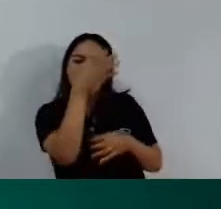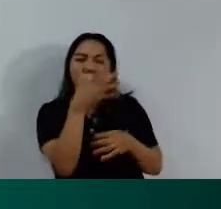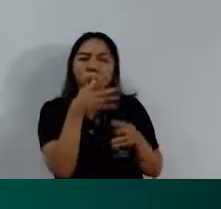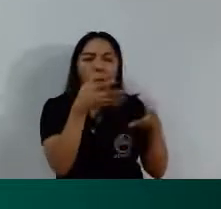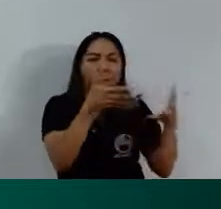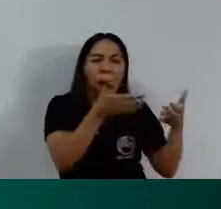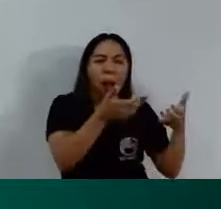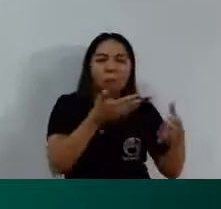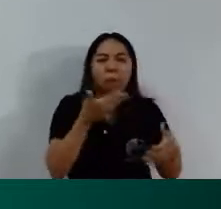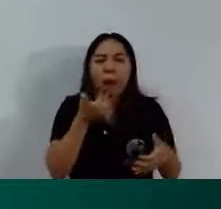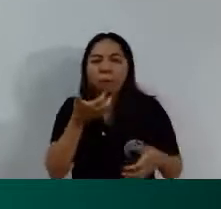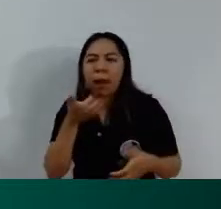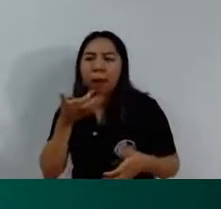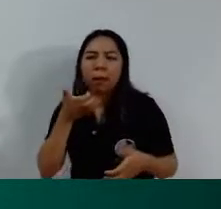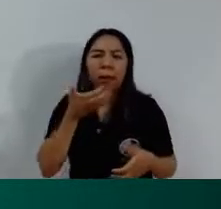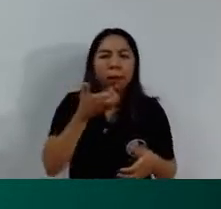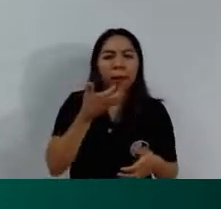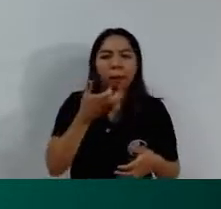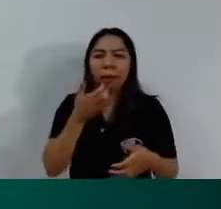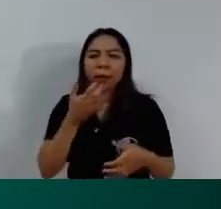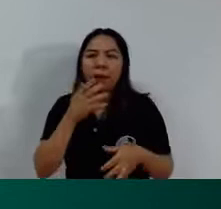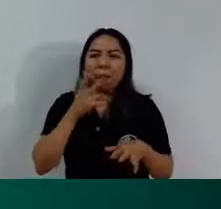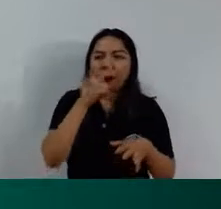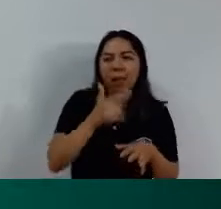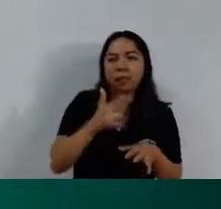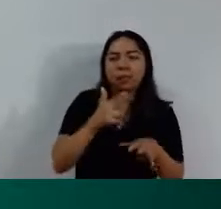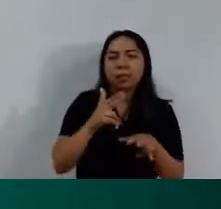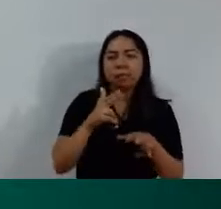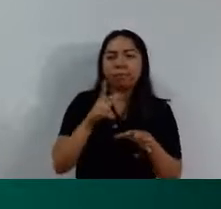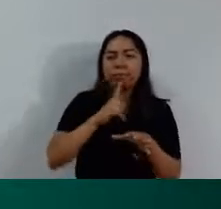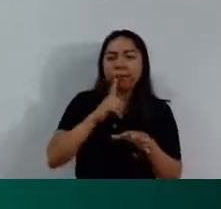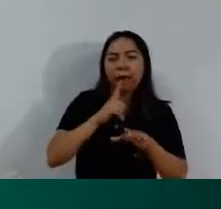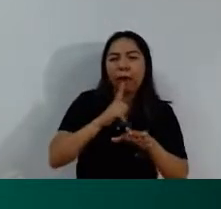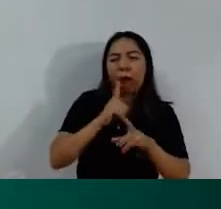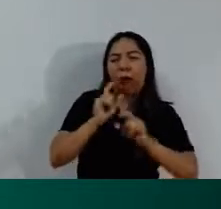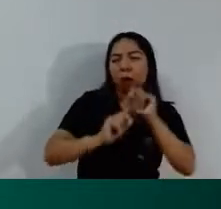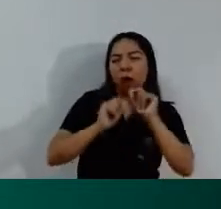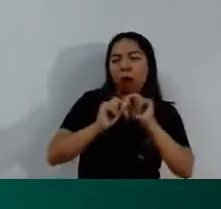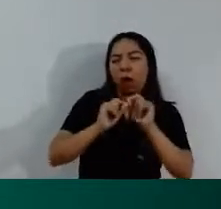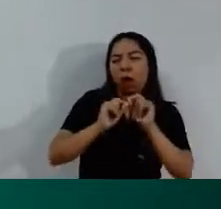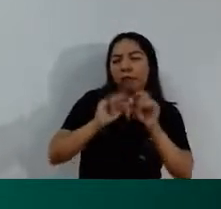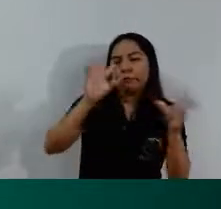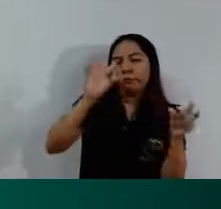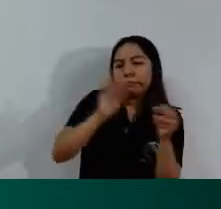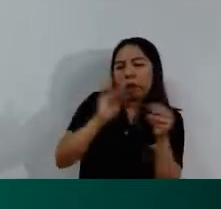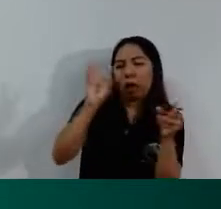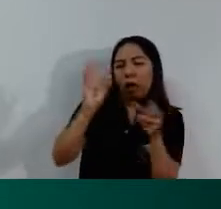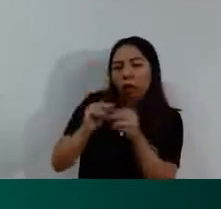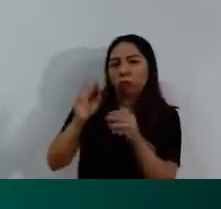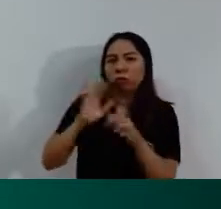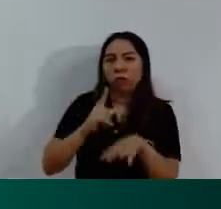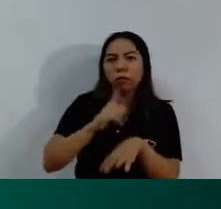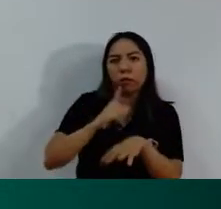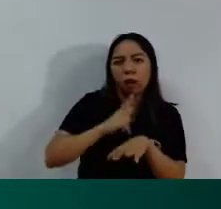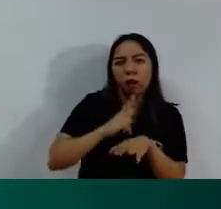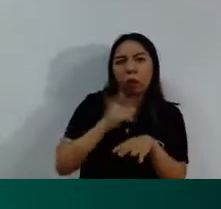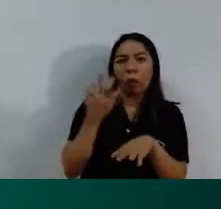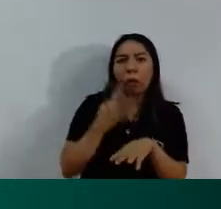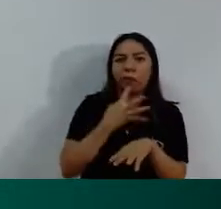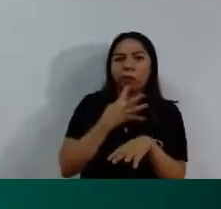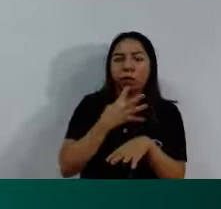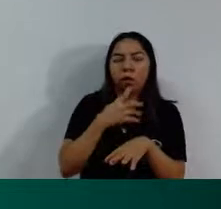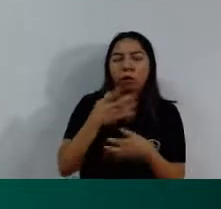gente acha que estão previamente estabelecidos e fazer qualquer se conhecimentos toquem as pessoas estejam também